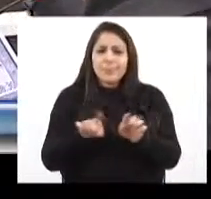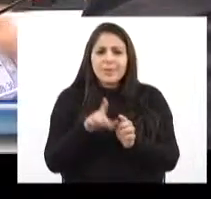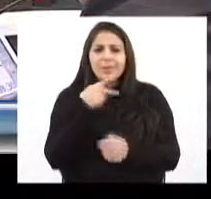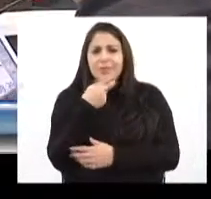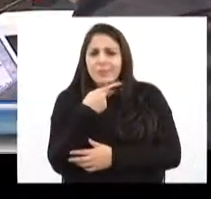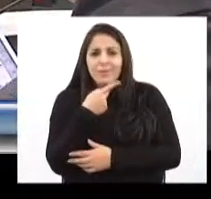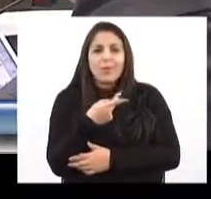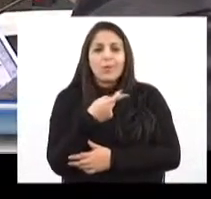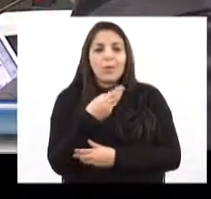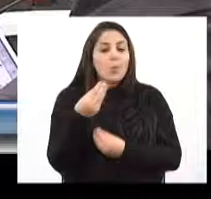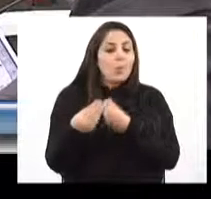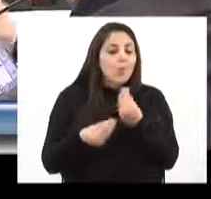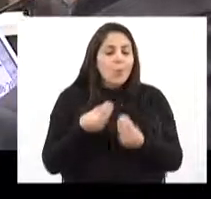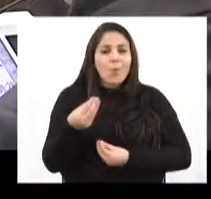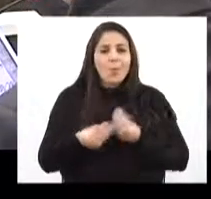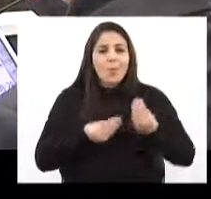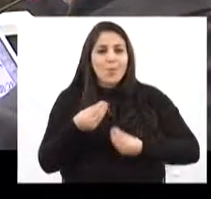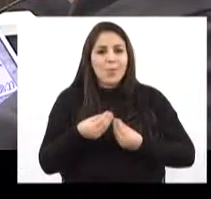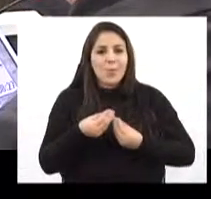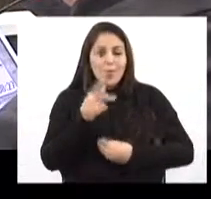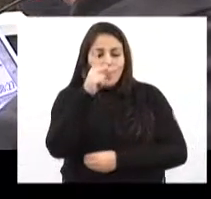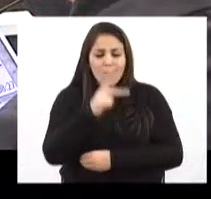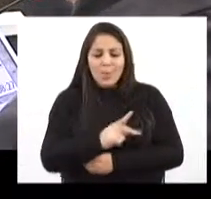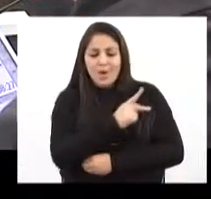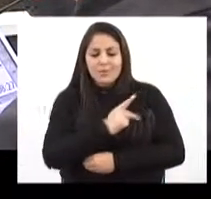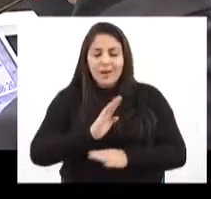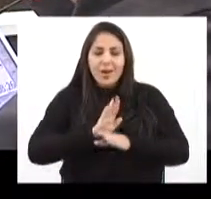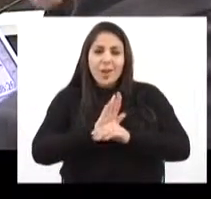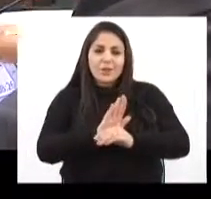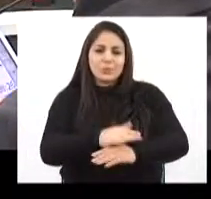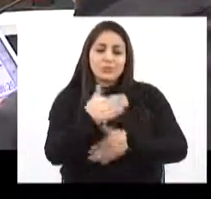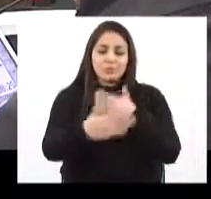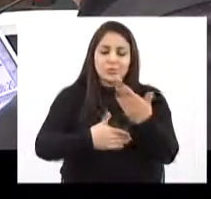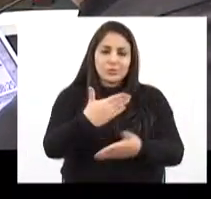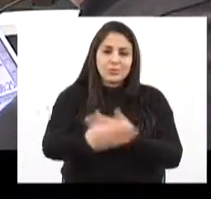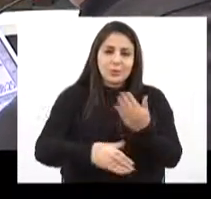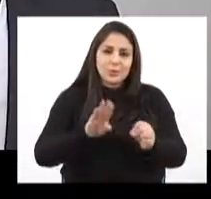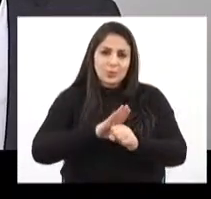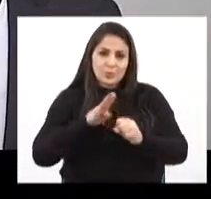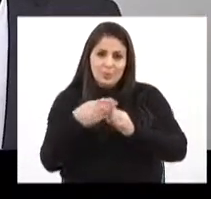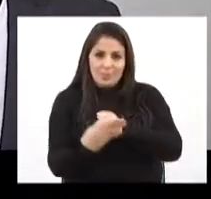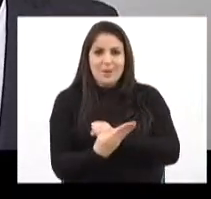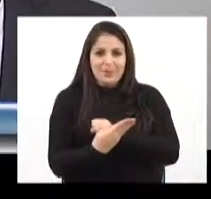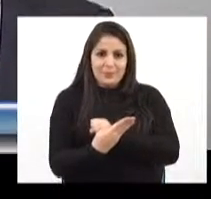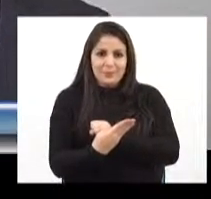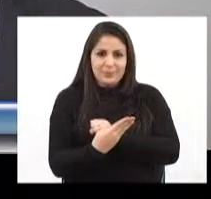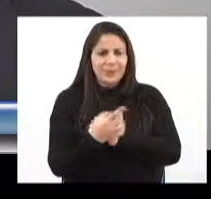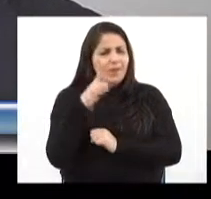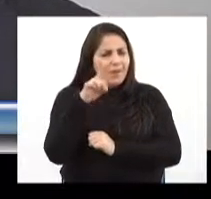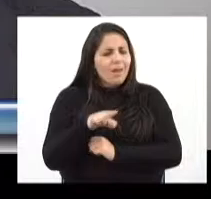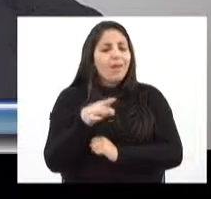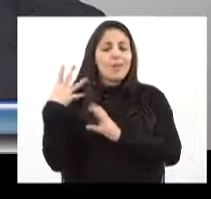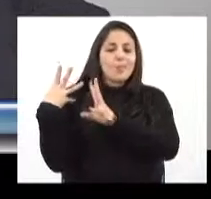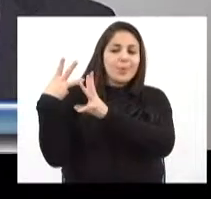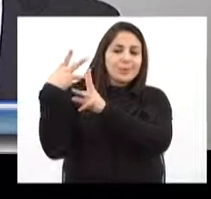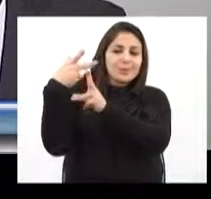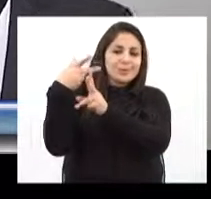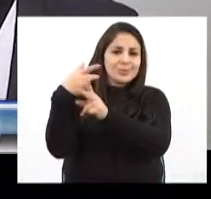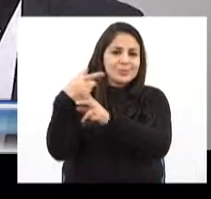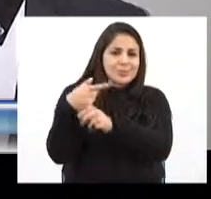dizer o quanto o religioso ajudou no desenvolvimento do bairro Veracruz. É um histórico do